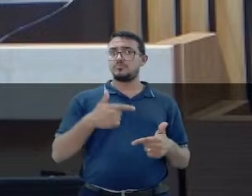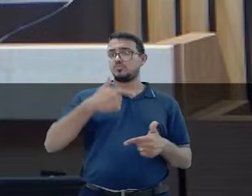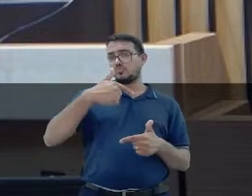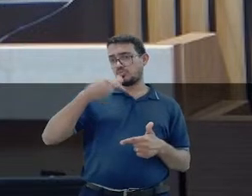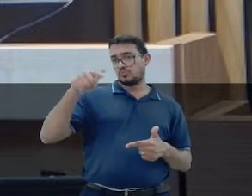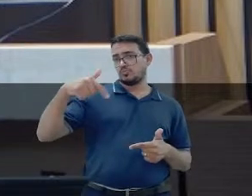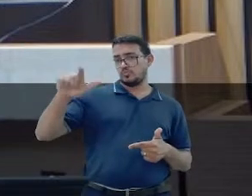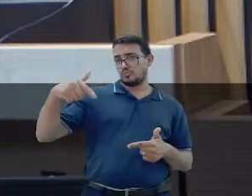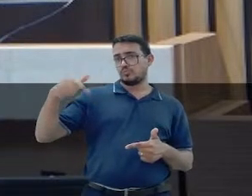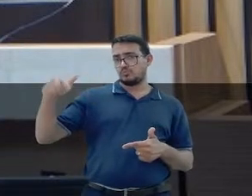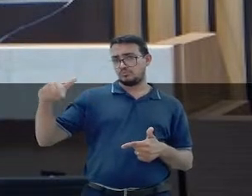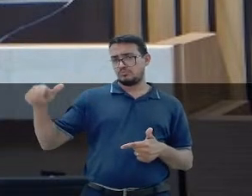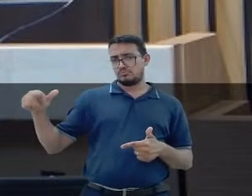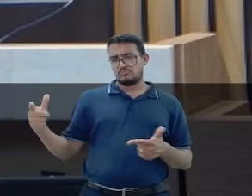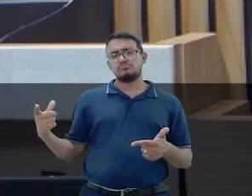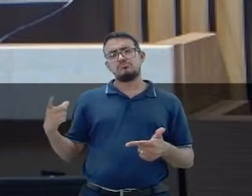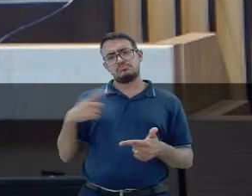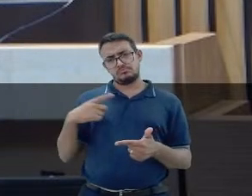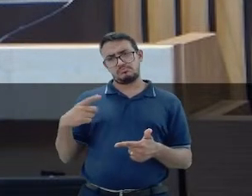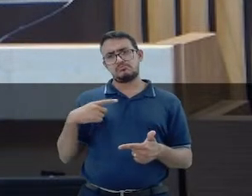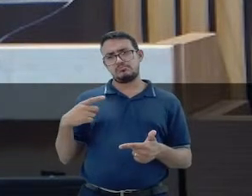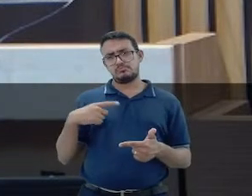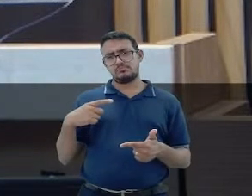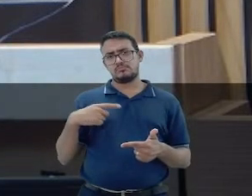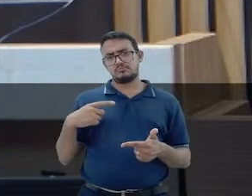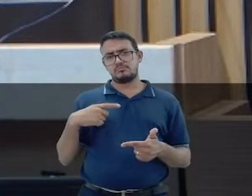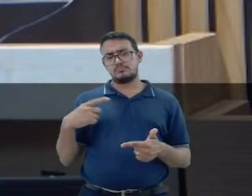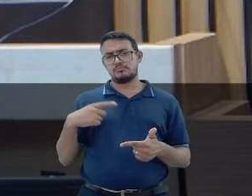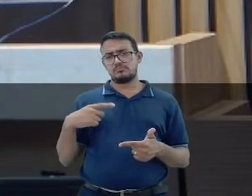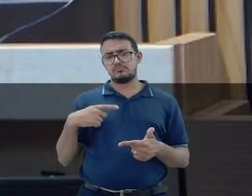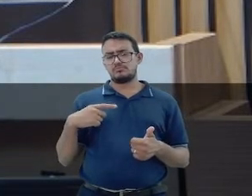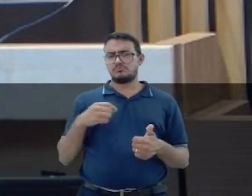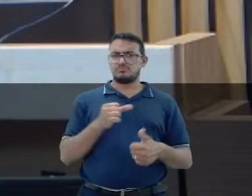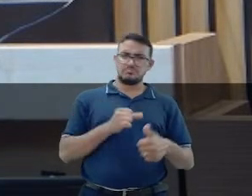colaboradores, não havendo falar em alteração contratual